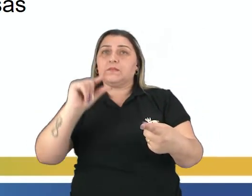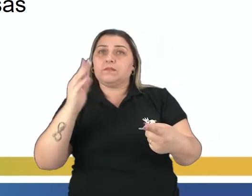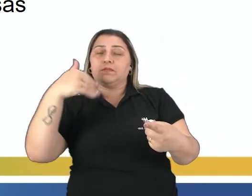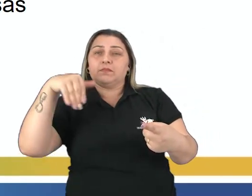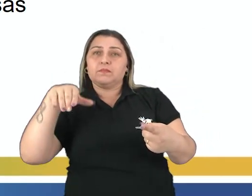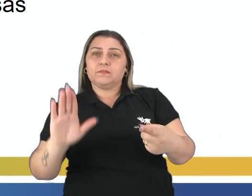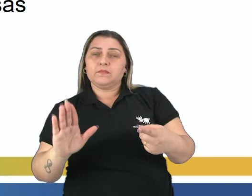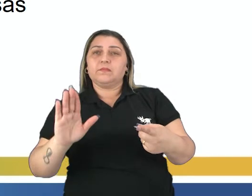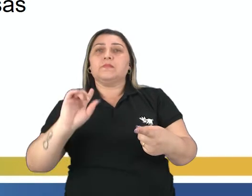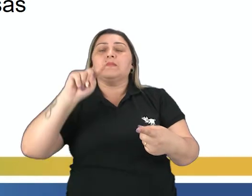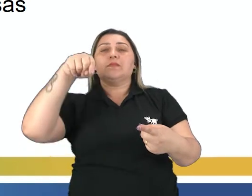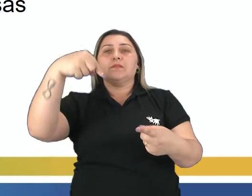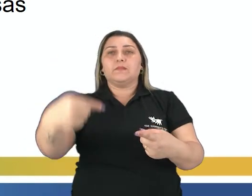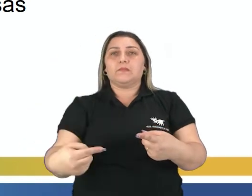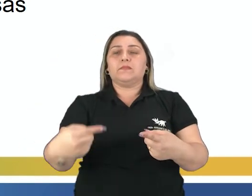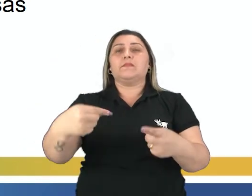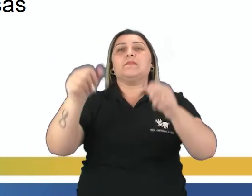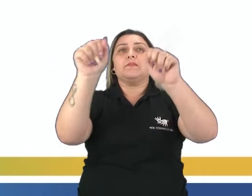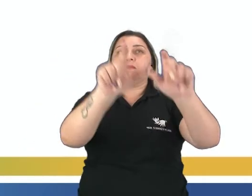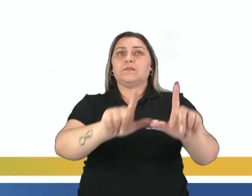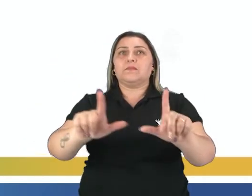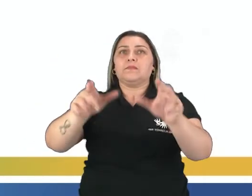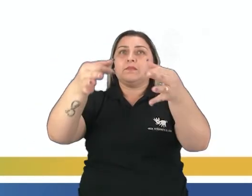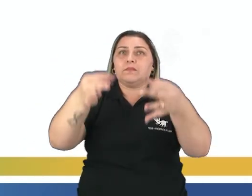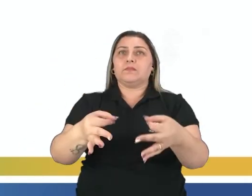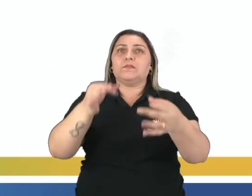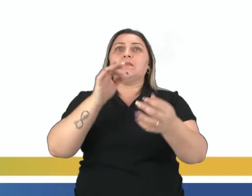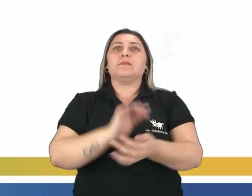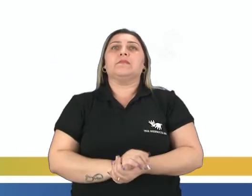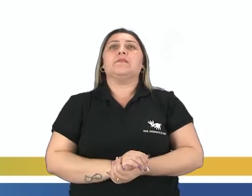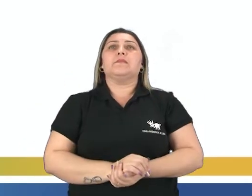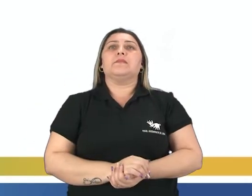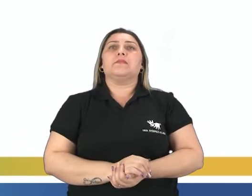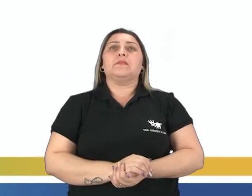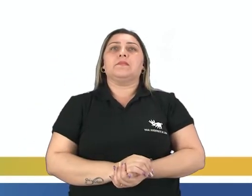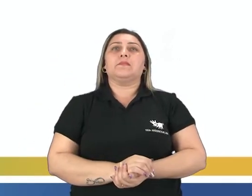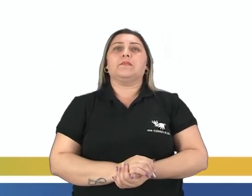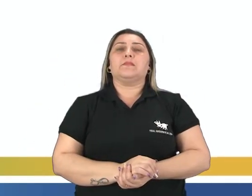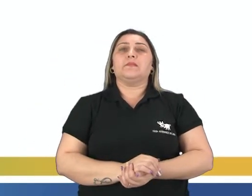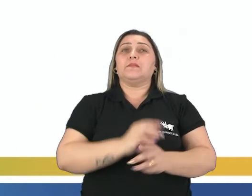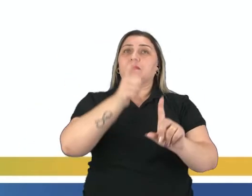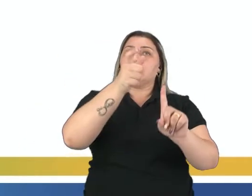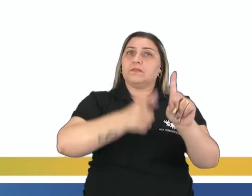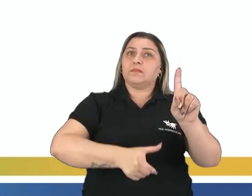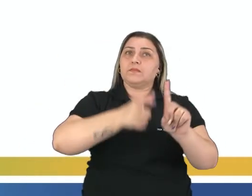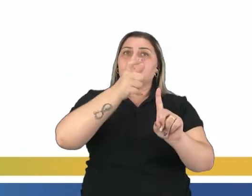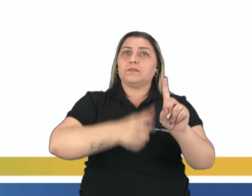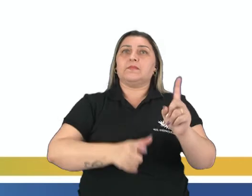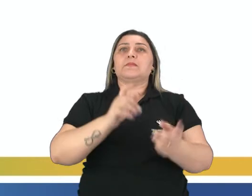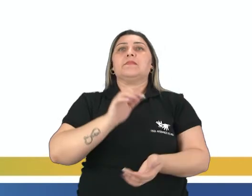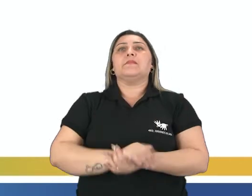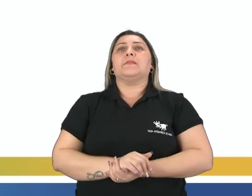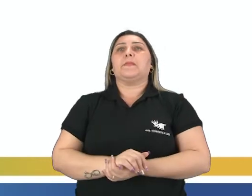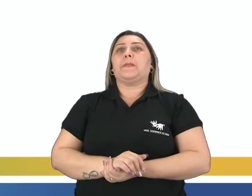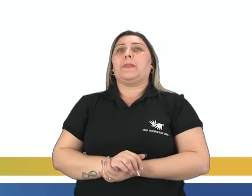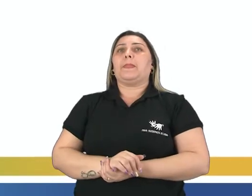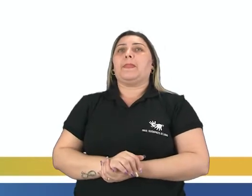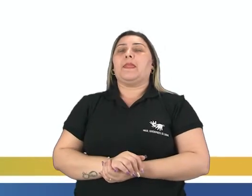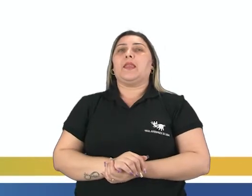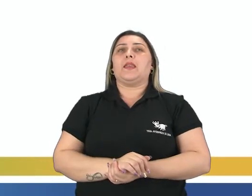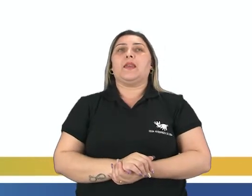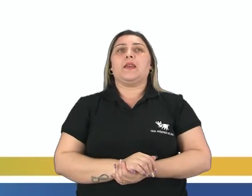mais sobre eles na próxima tela. Certo, gente? Então, aqui nós temos os personagens. Acompanhem comigo,